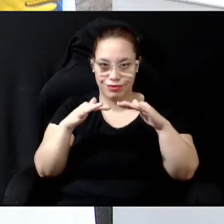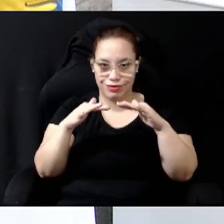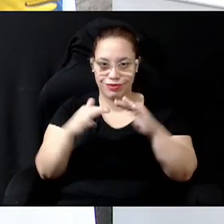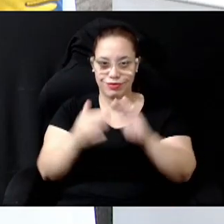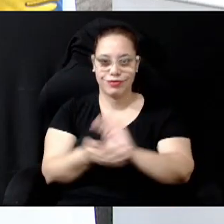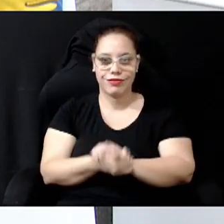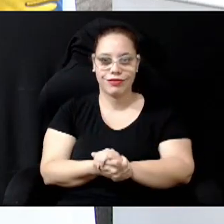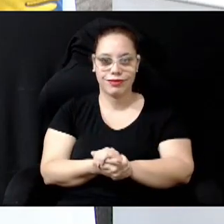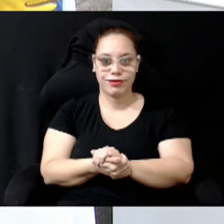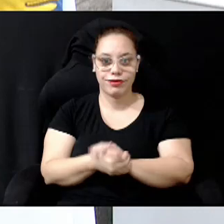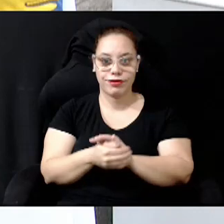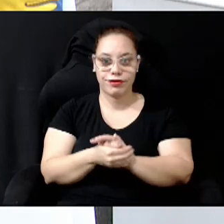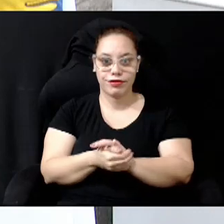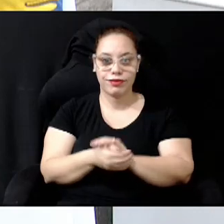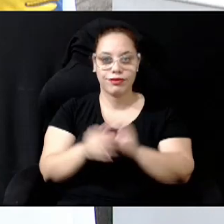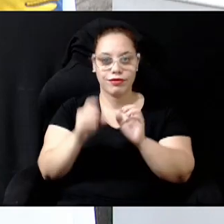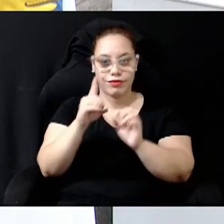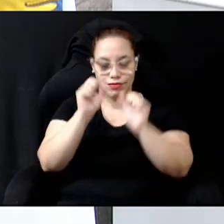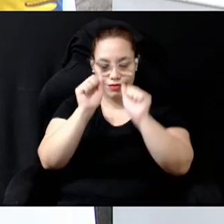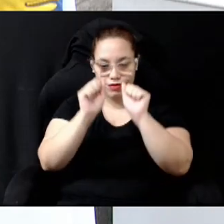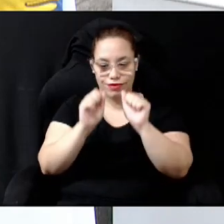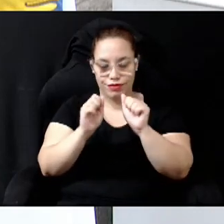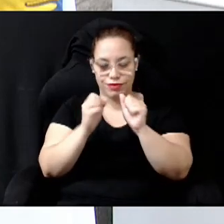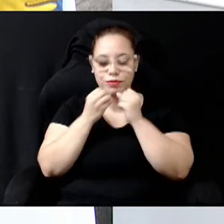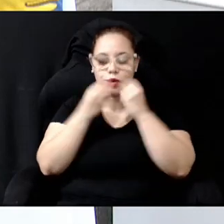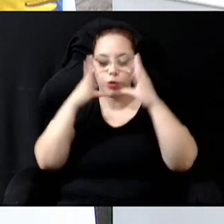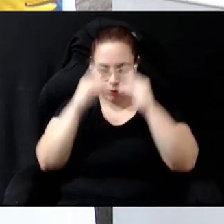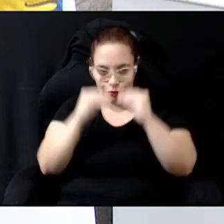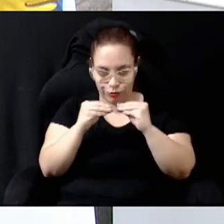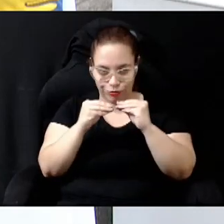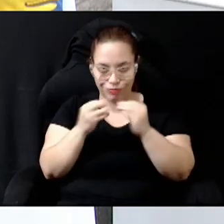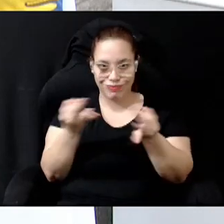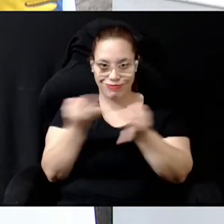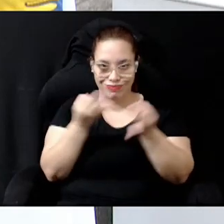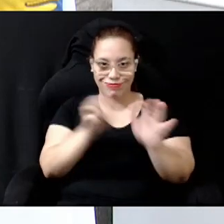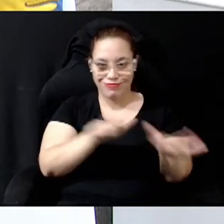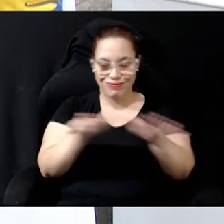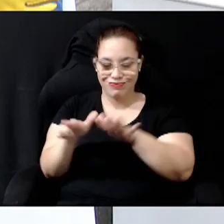e desejamos uma ótima noite e uma excelente semana.